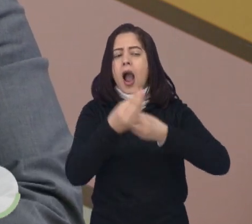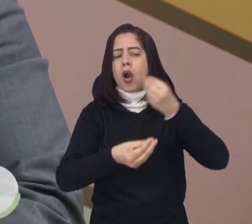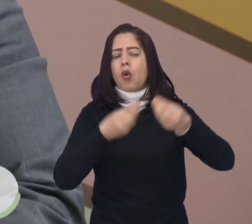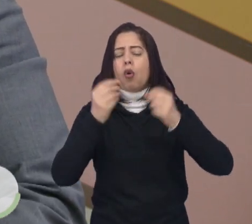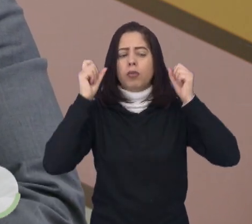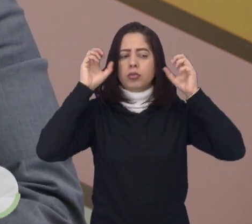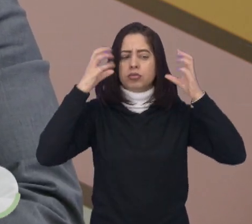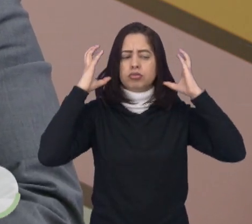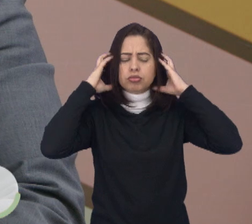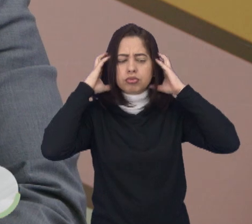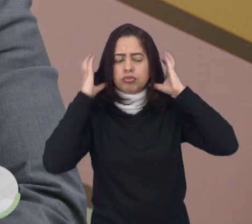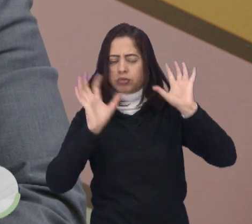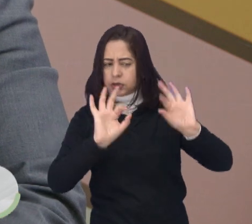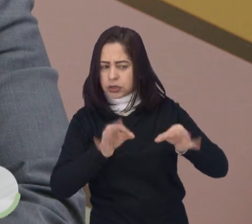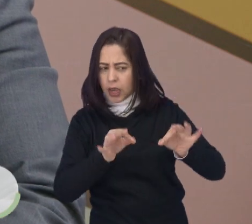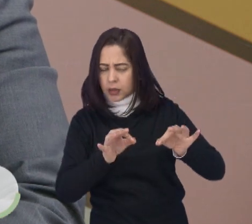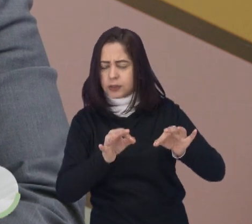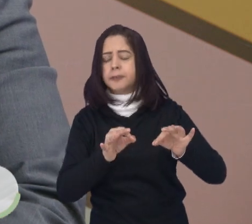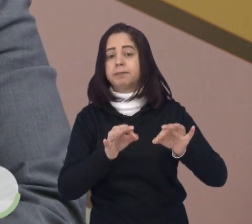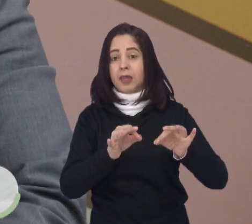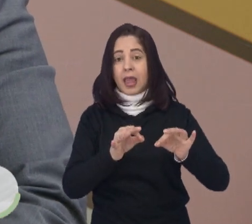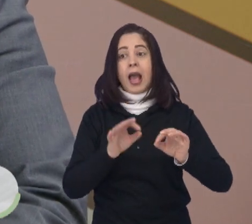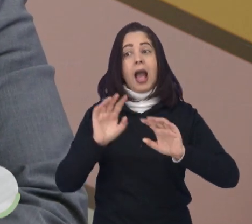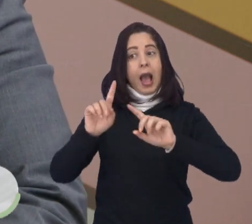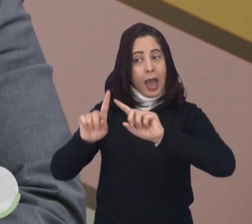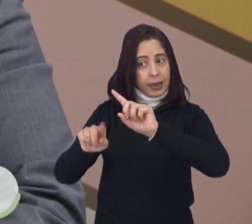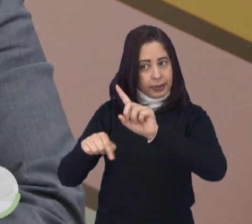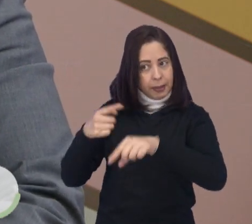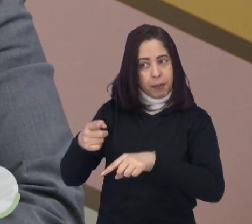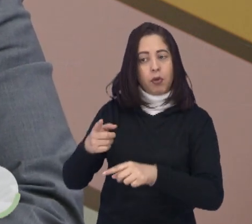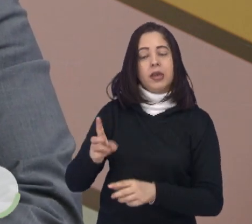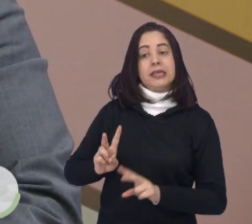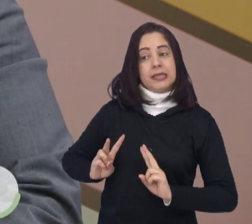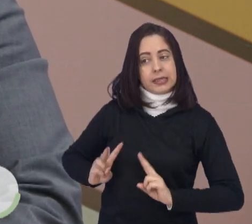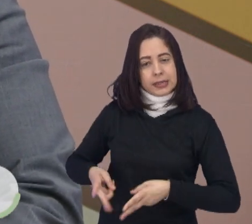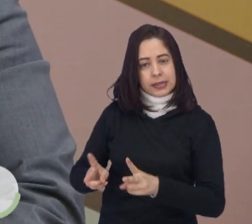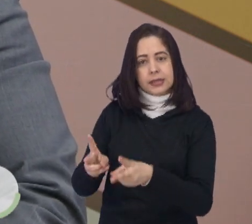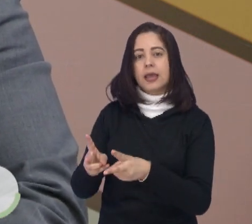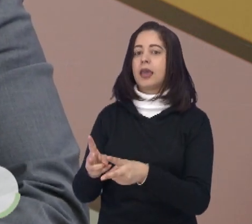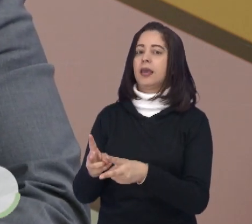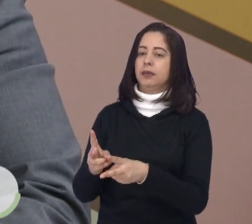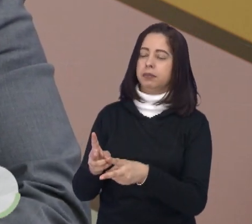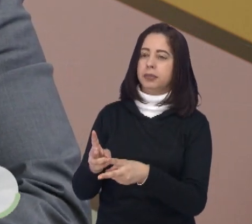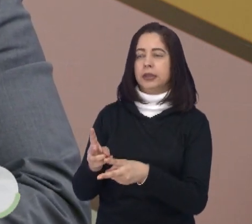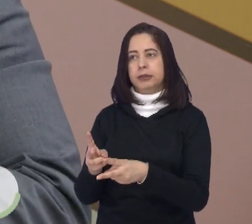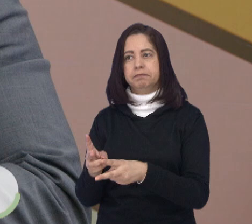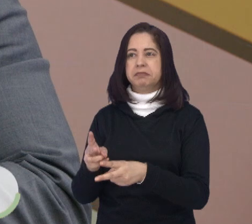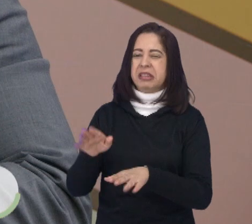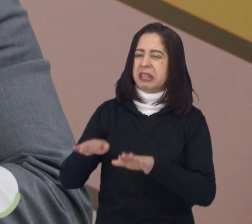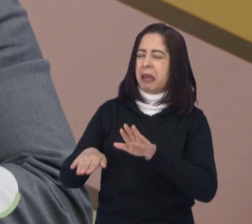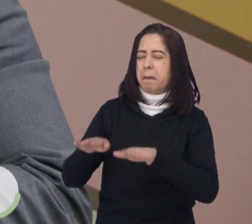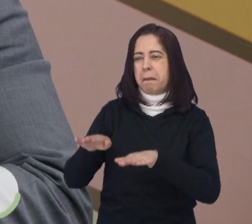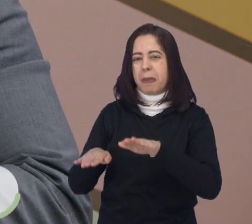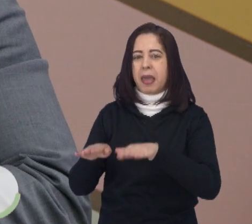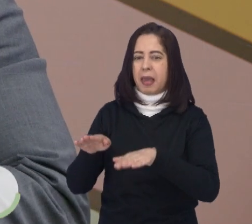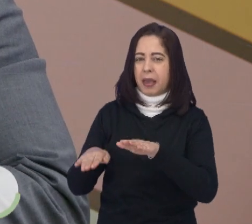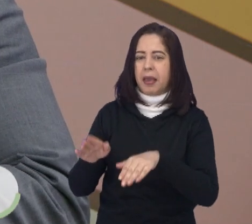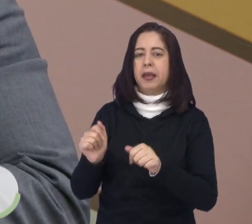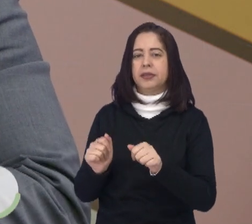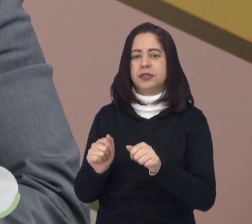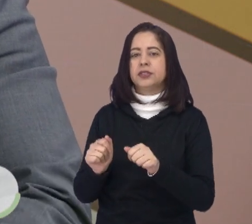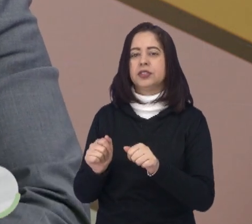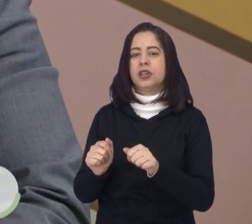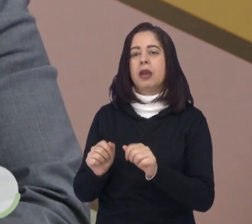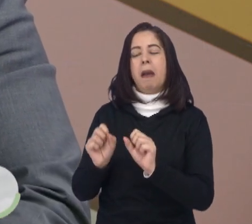Uma vez feito isso, esse colaborador ele segue realizando audiometrias, dependendo, né, do médico coordenador,